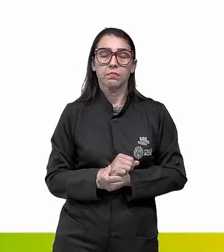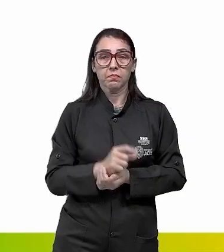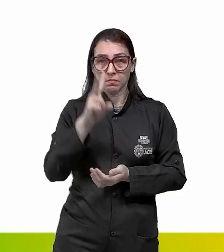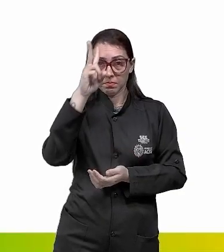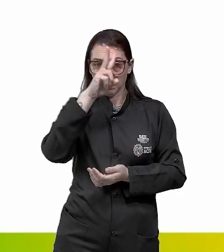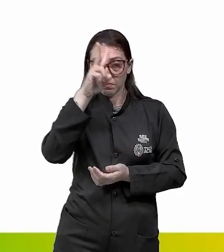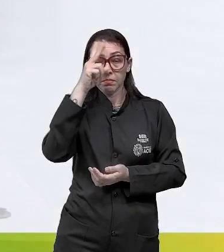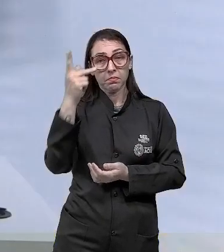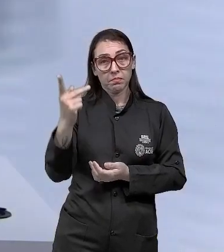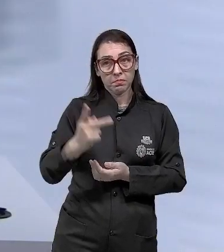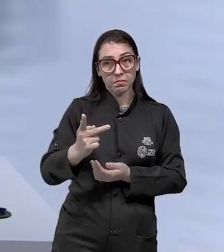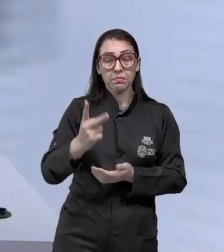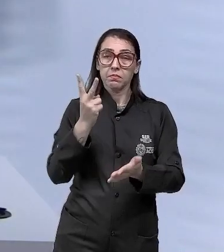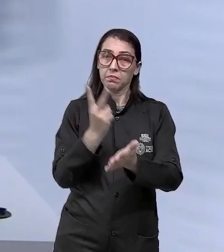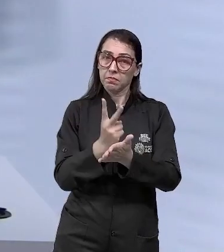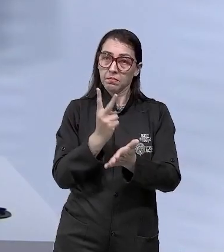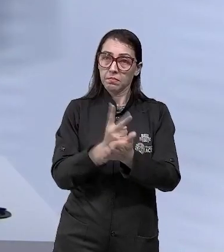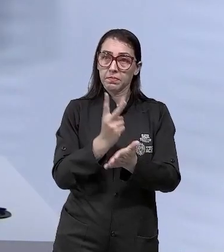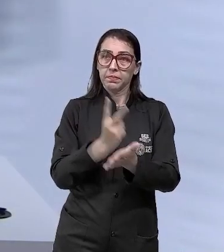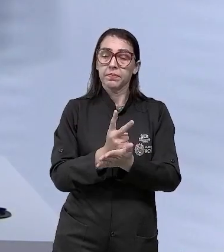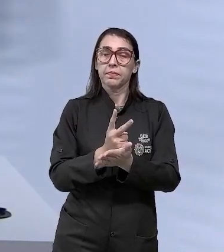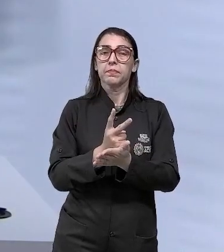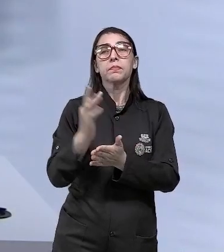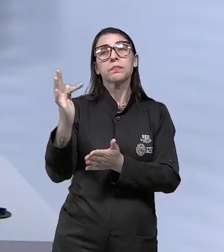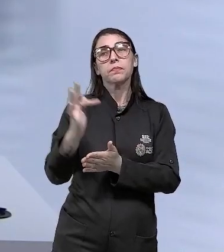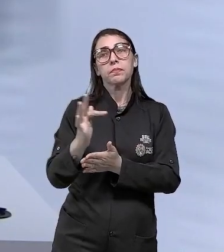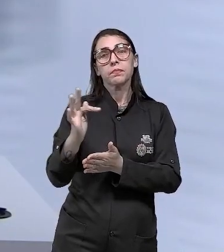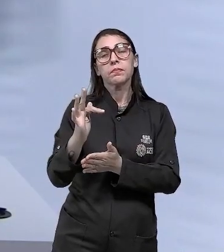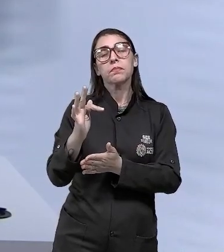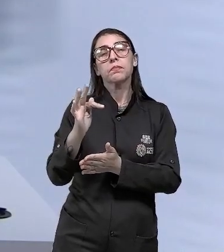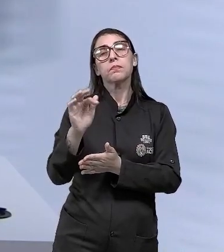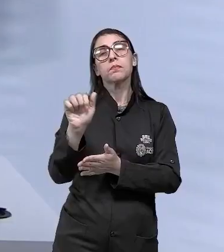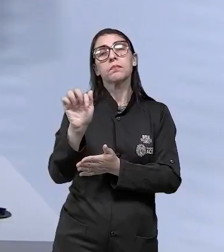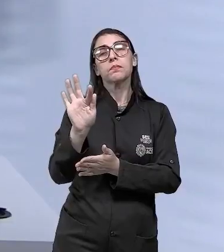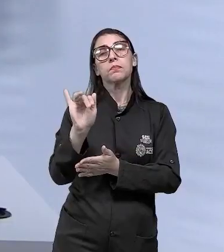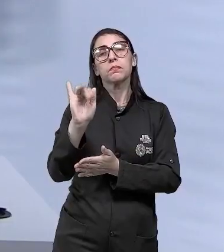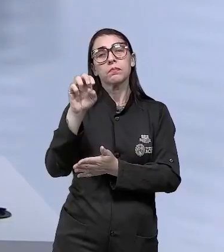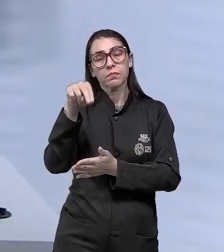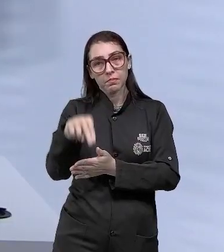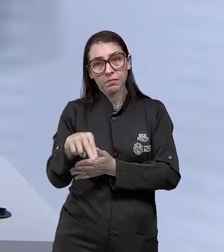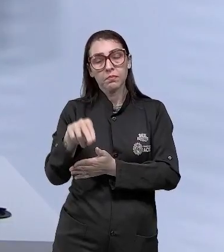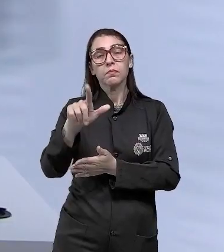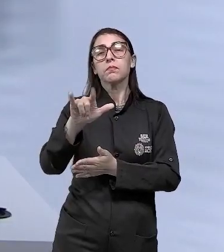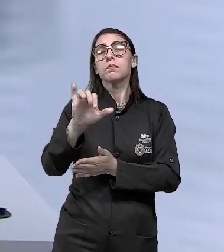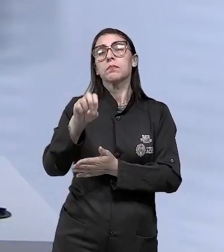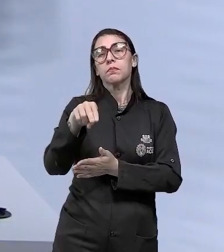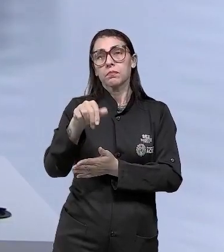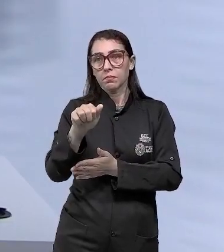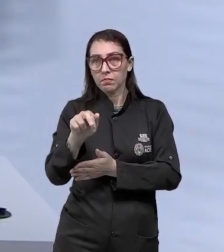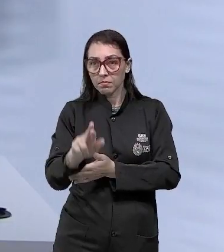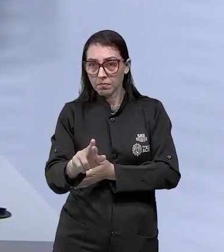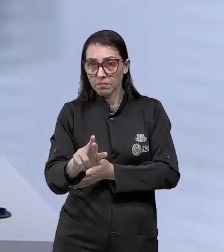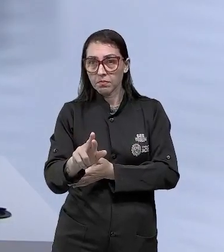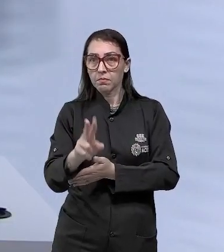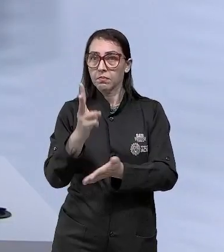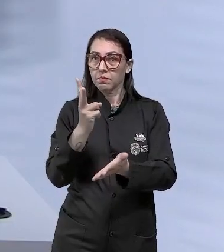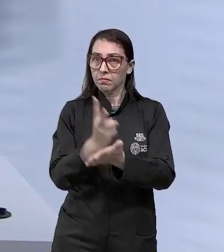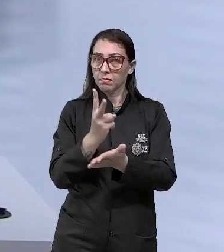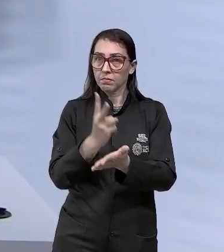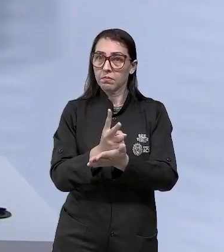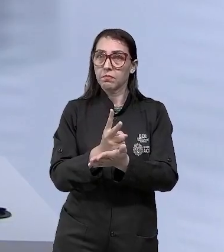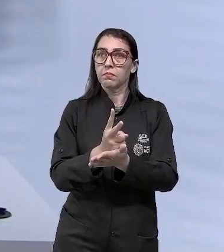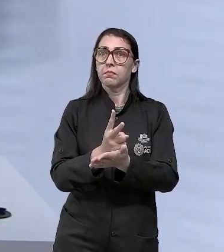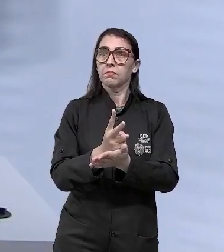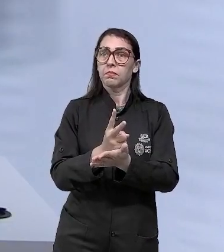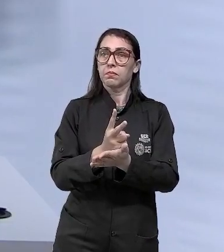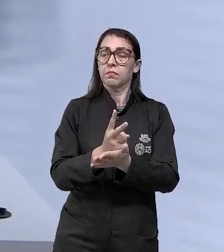Lembrando que o perímetro sempre está envolvido uma função afim ou uma função linear, ok? Aqui como nós aumentamos o lado